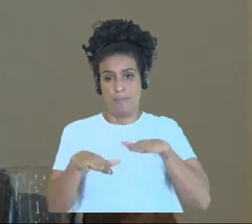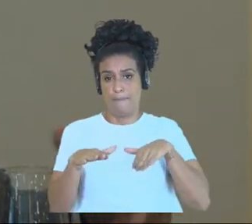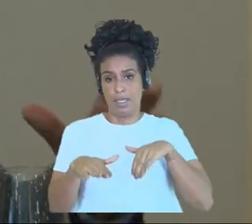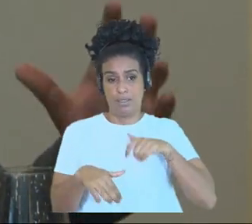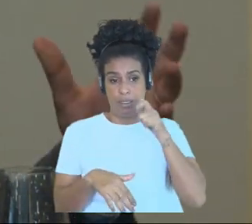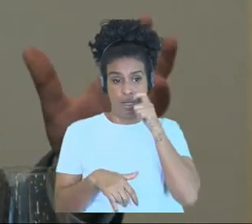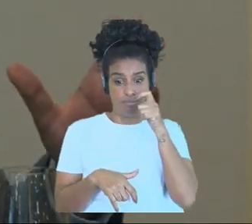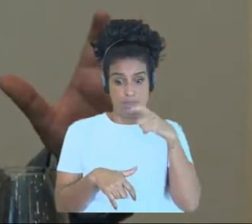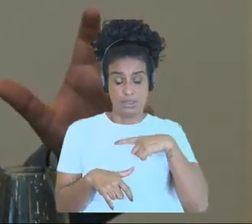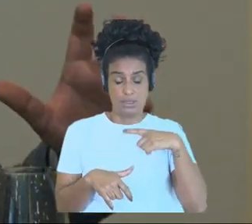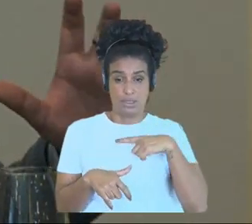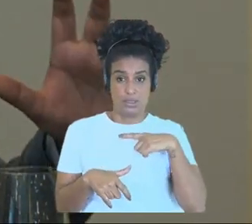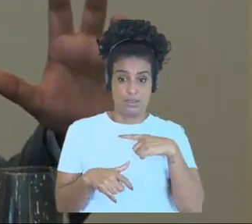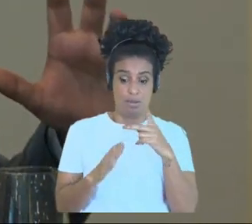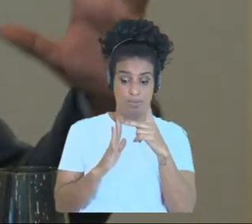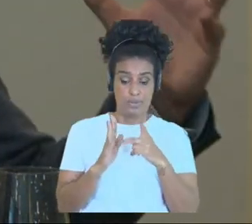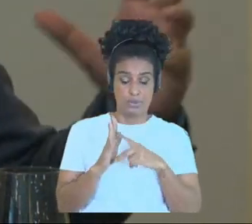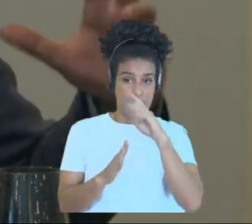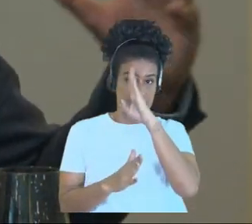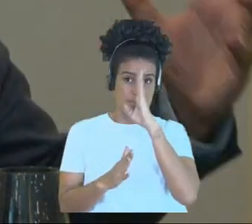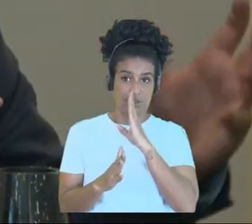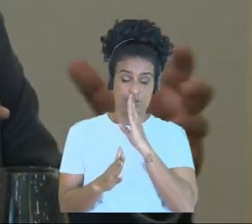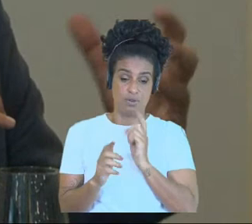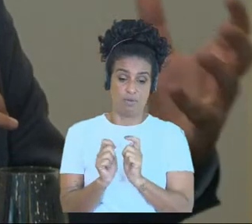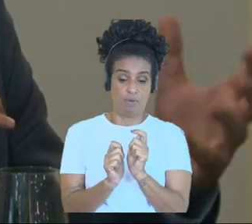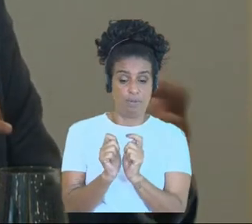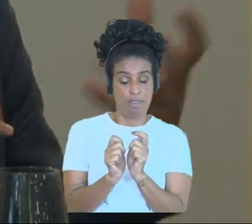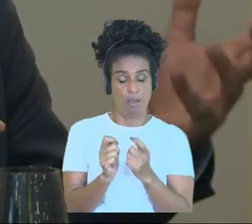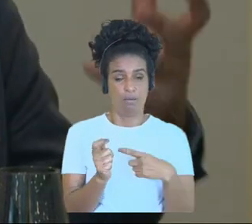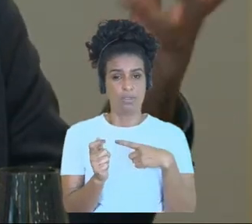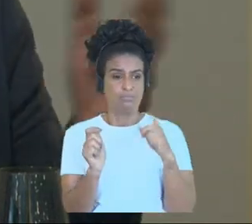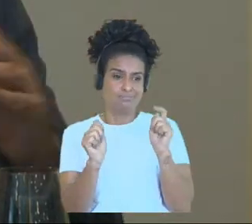governo brasileiro, eles podem tentar até fazer uma coisa que é política e econômica ao mesmo